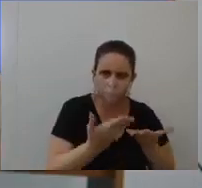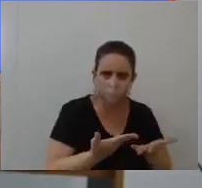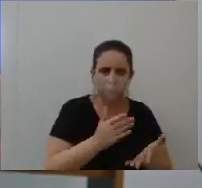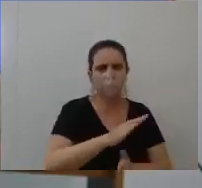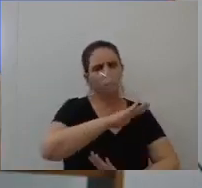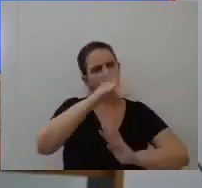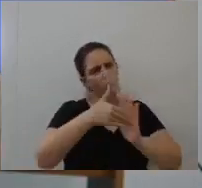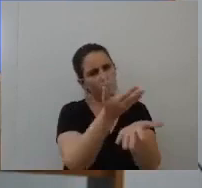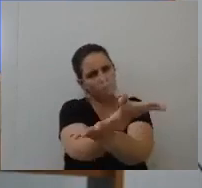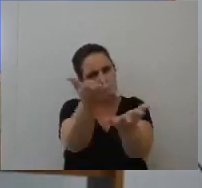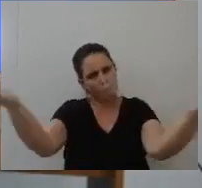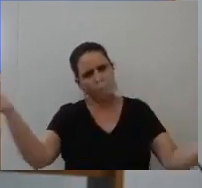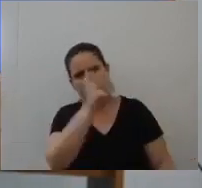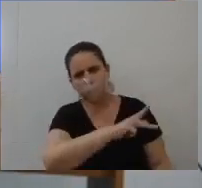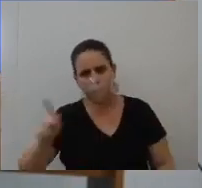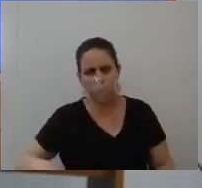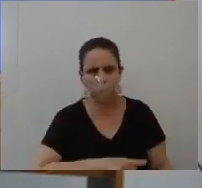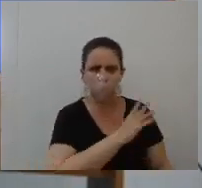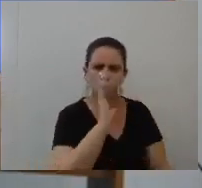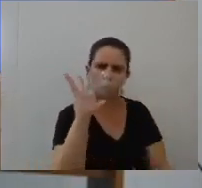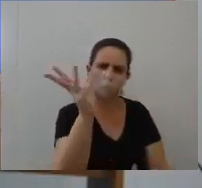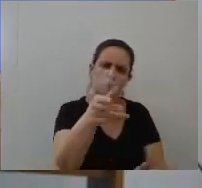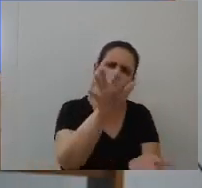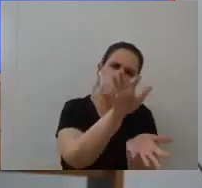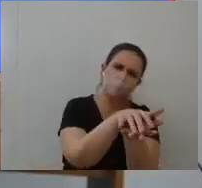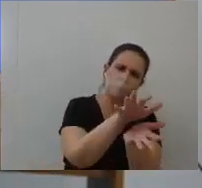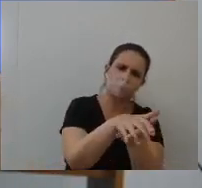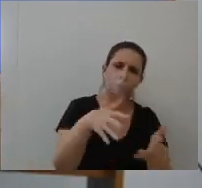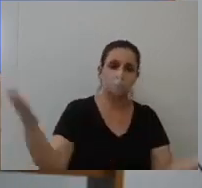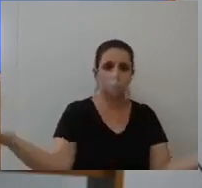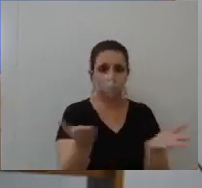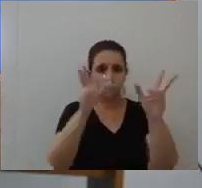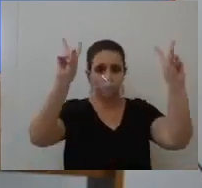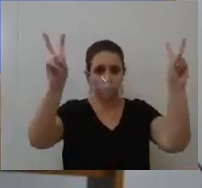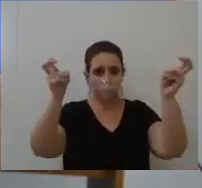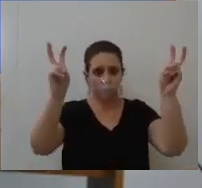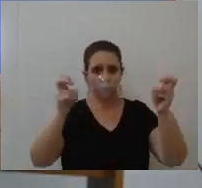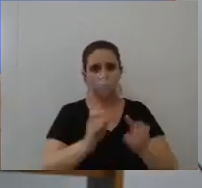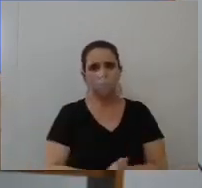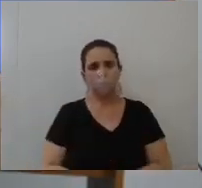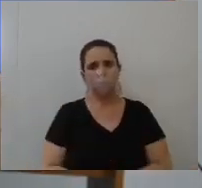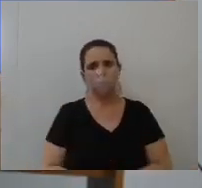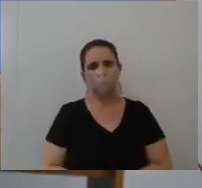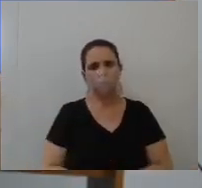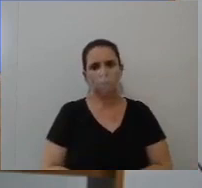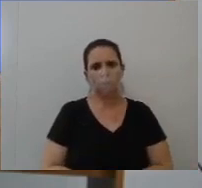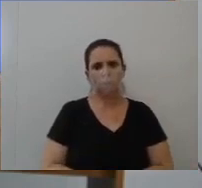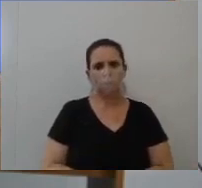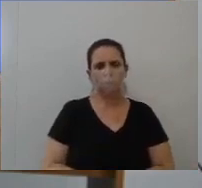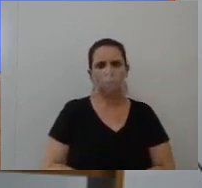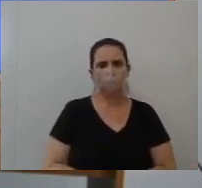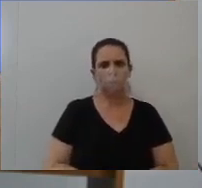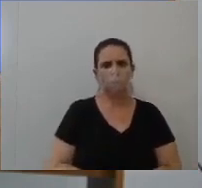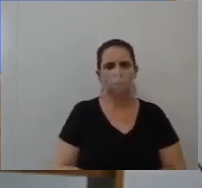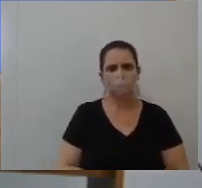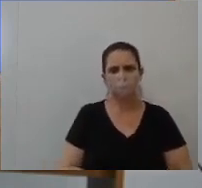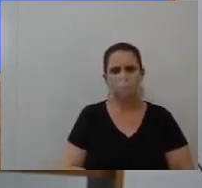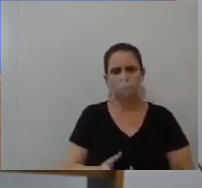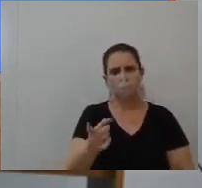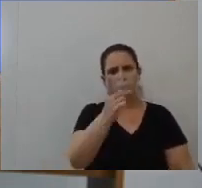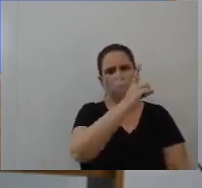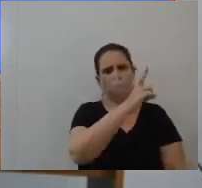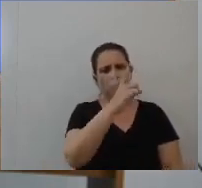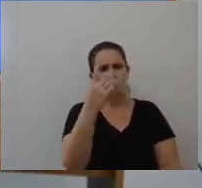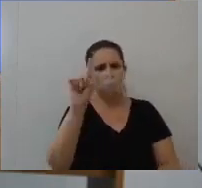todos vocês, professores de todo o estado de Pernambuco. A gente vai para um assunto, hoje eu cansei, viu? Estou sem sair daqui desde 1h da